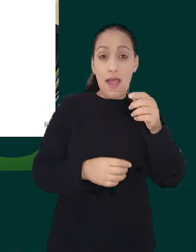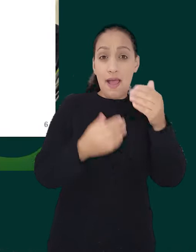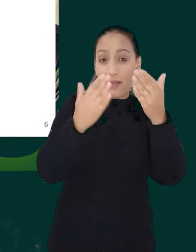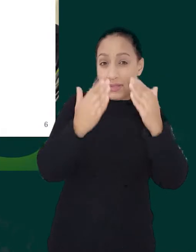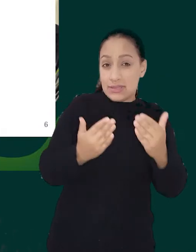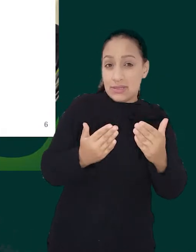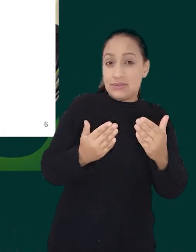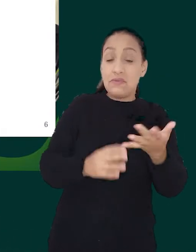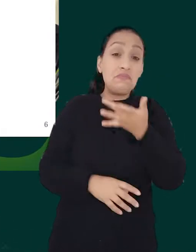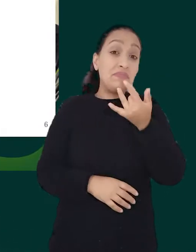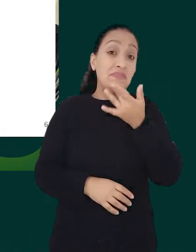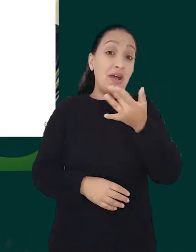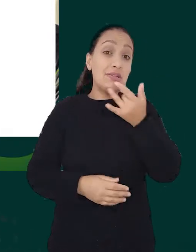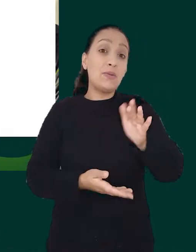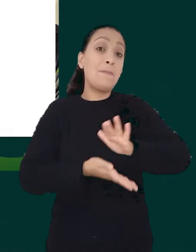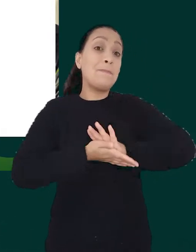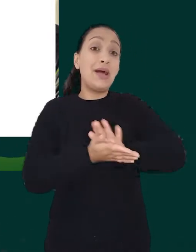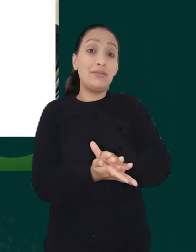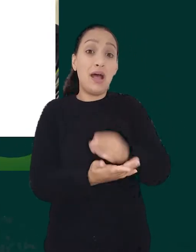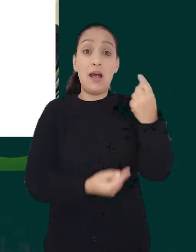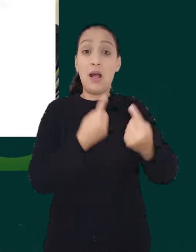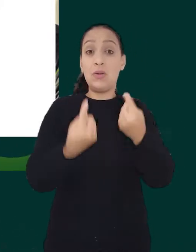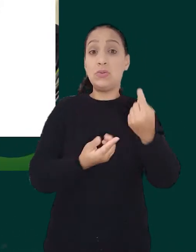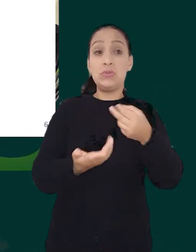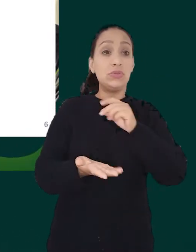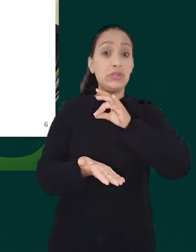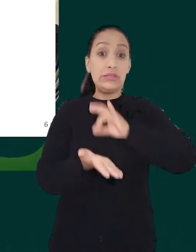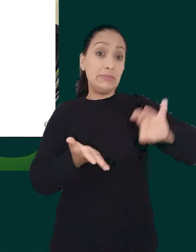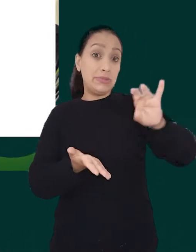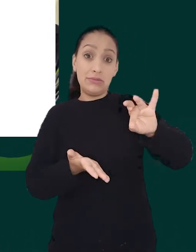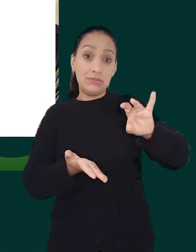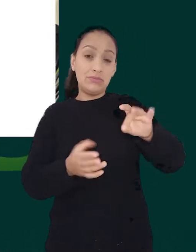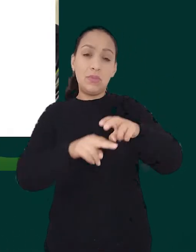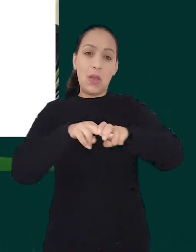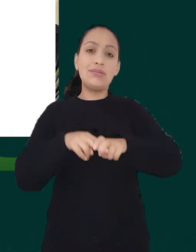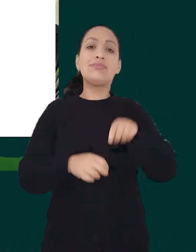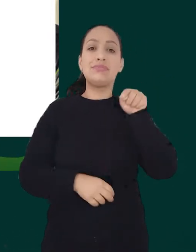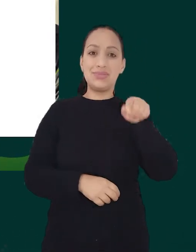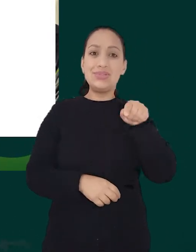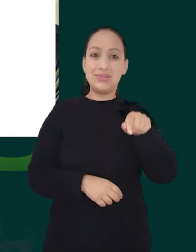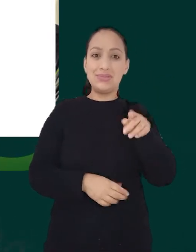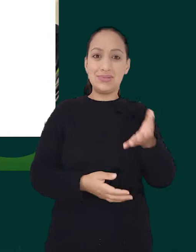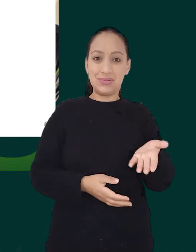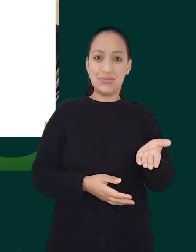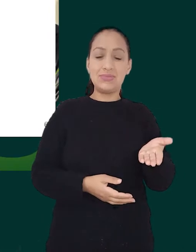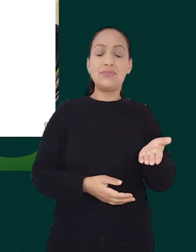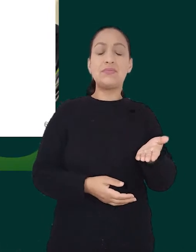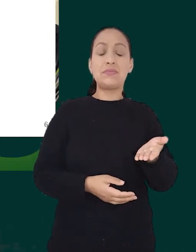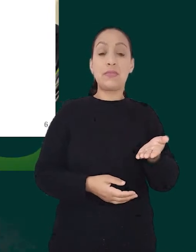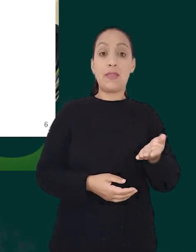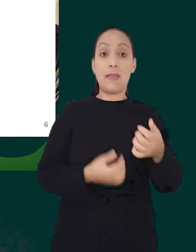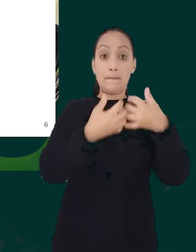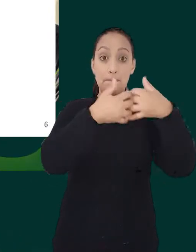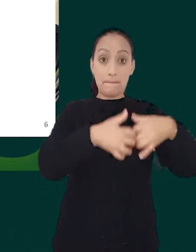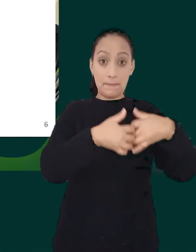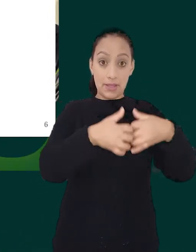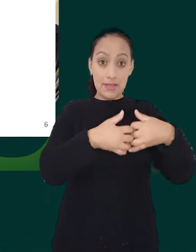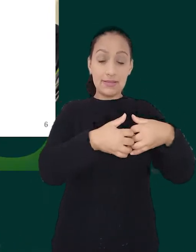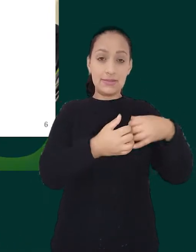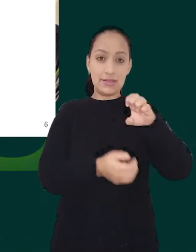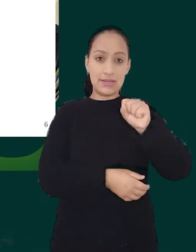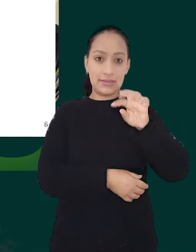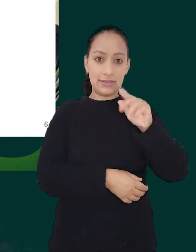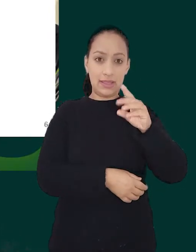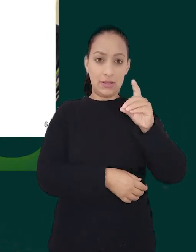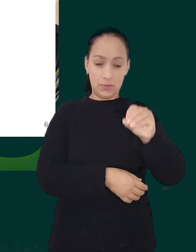matar algumas vezes alguns inimigos, né? Então, por essas questões. A máquina de estados, ela é finita,